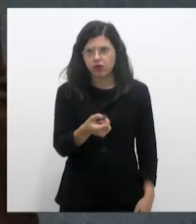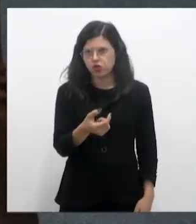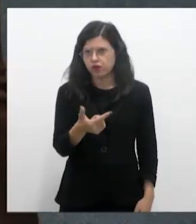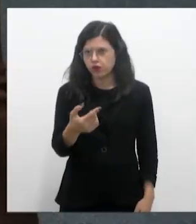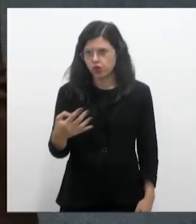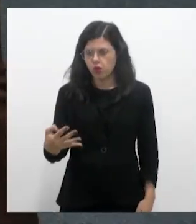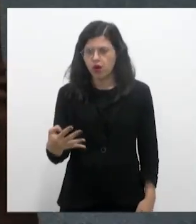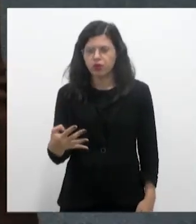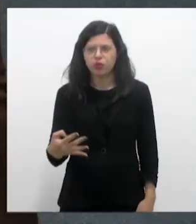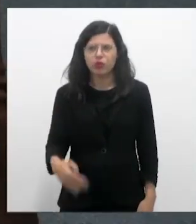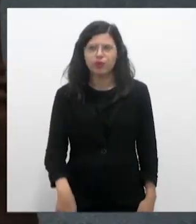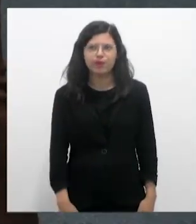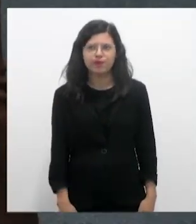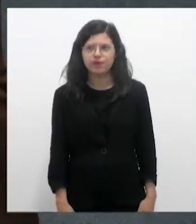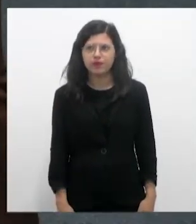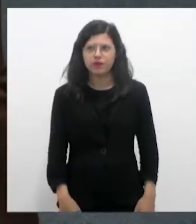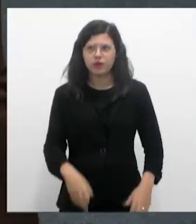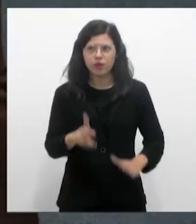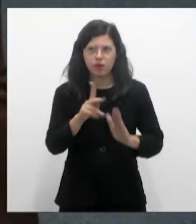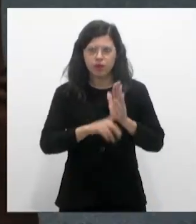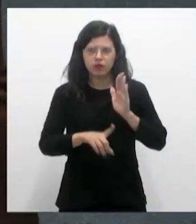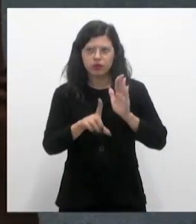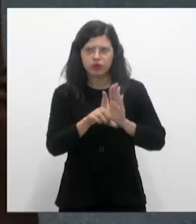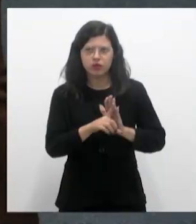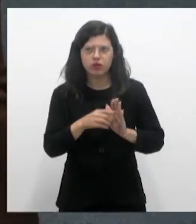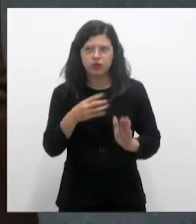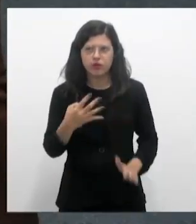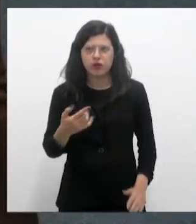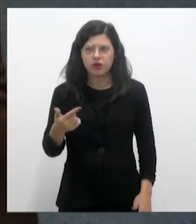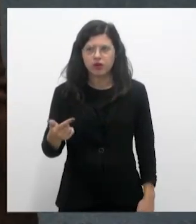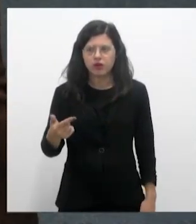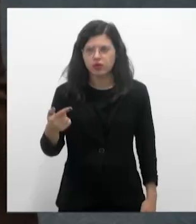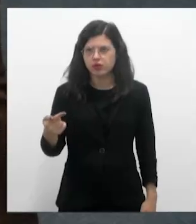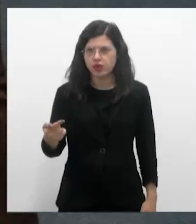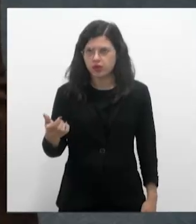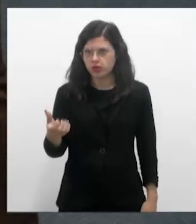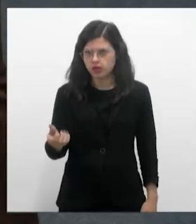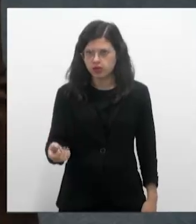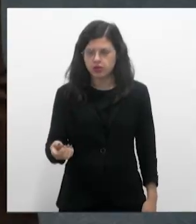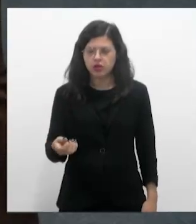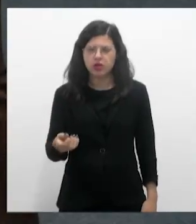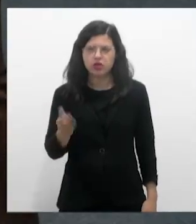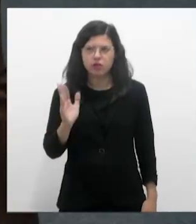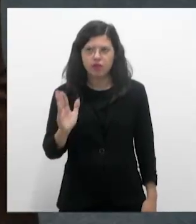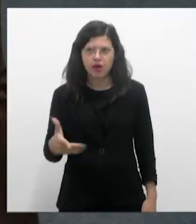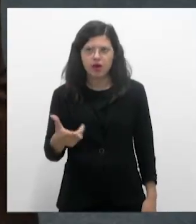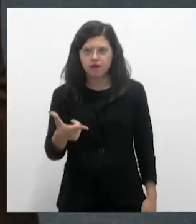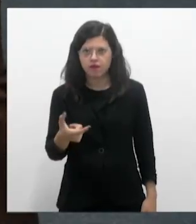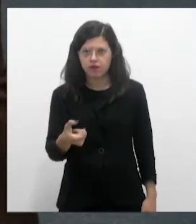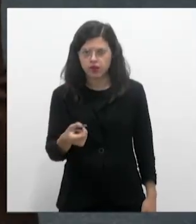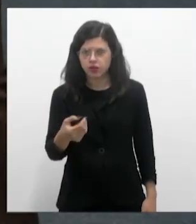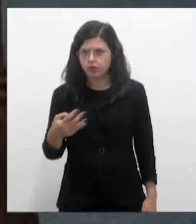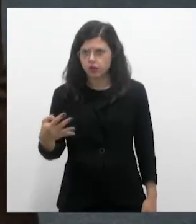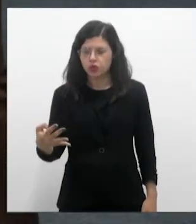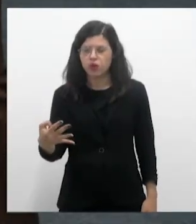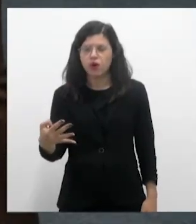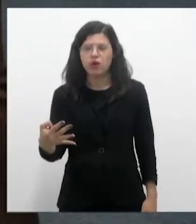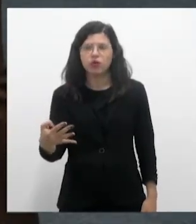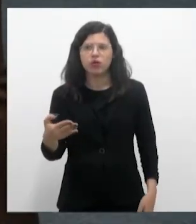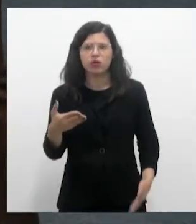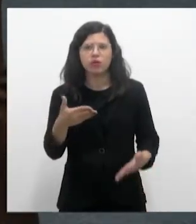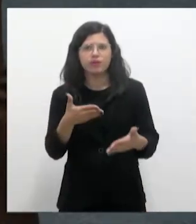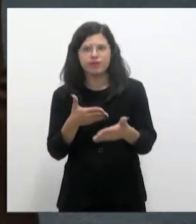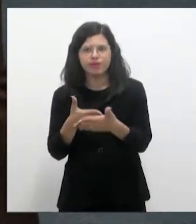2024 um projeto de lei 4276 de 24 para